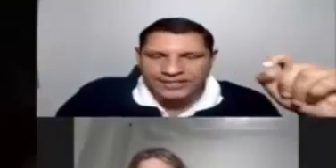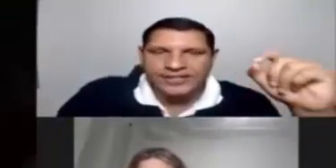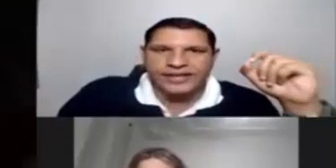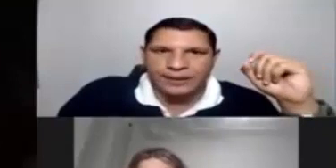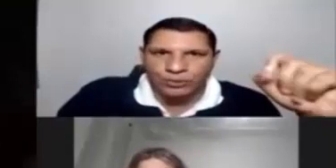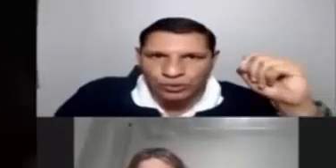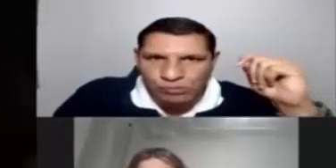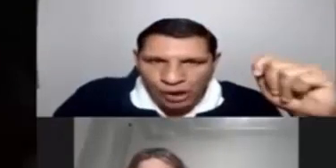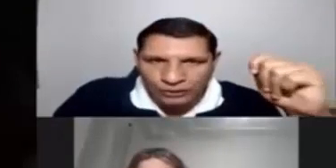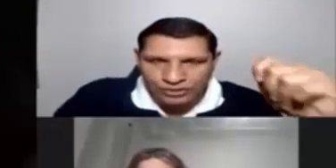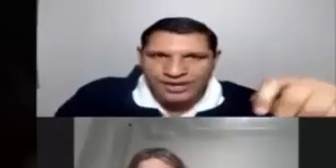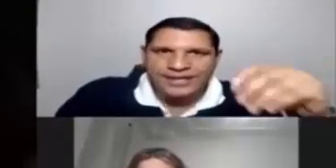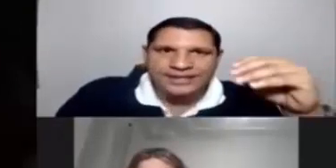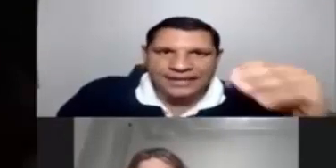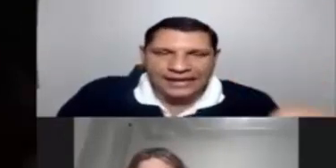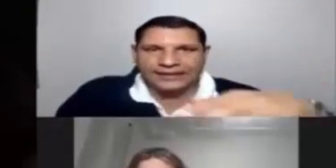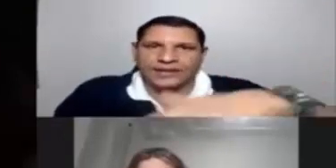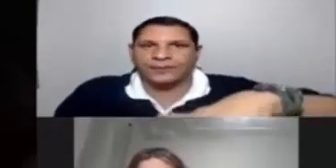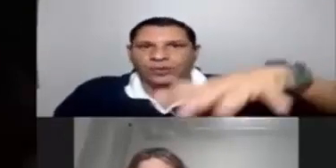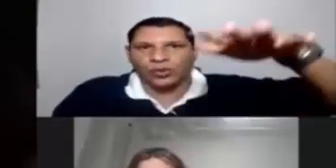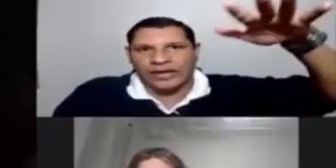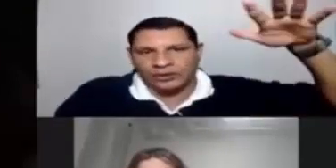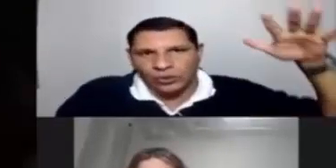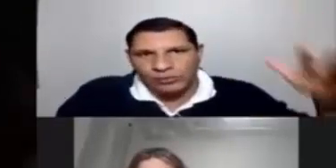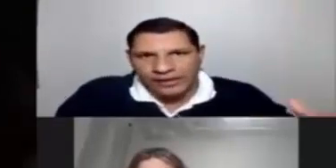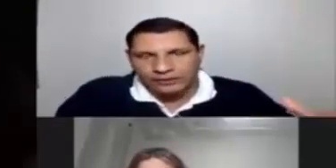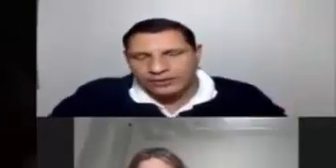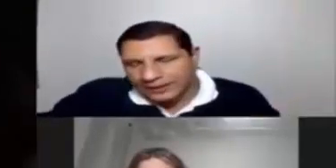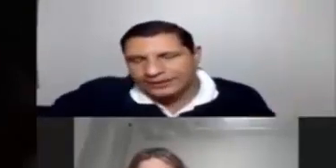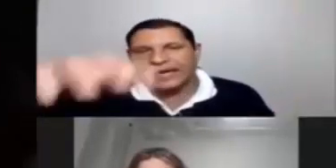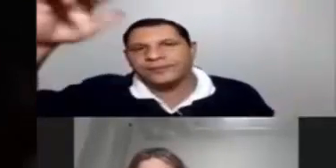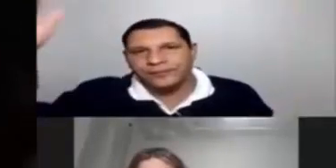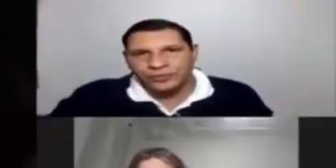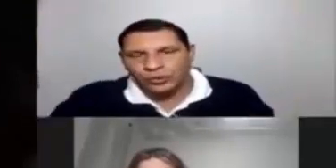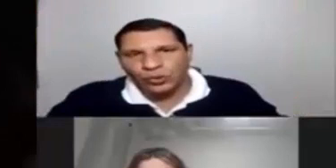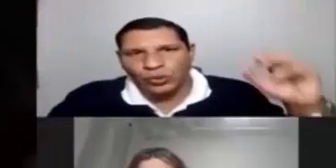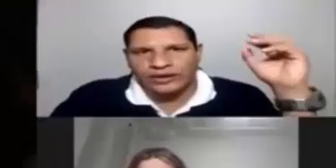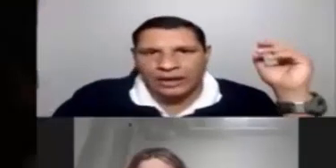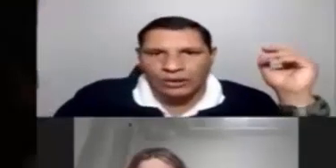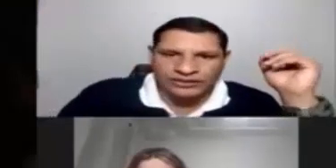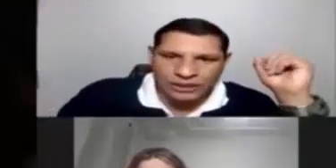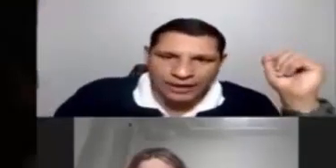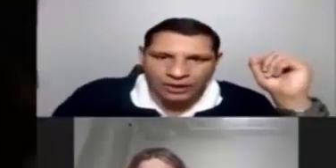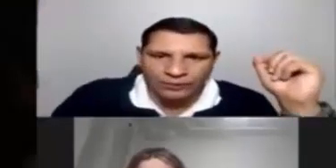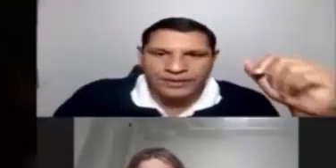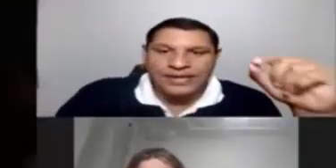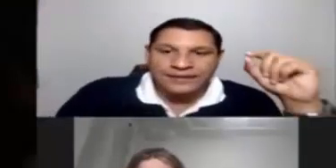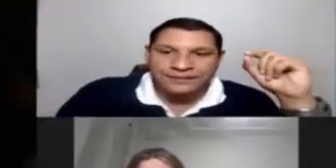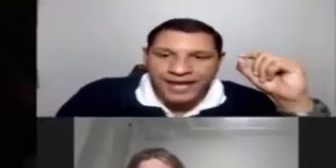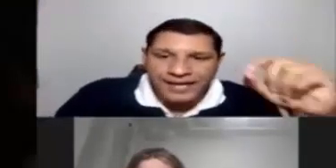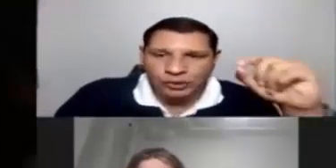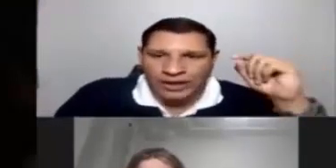Hades é mundo dos mortos. E lá tem o lugar de tormento e tem o local que é o seio de Abraão.